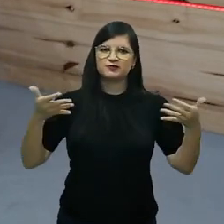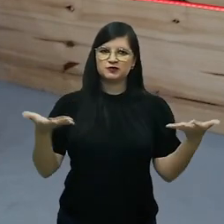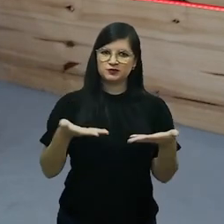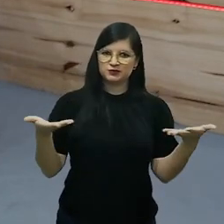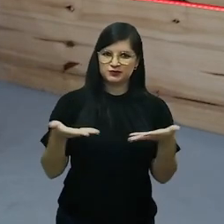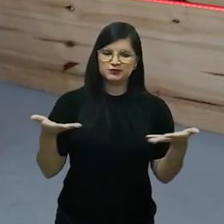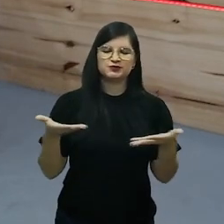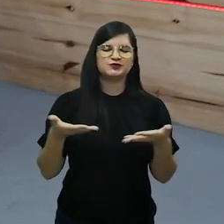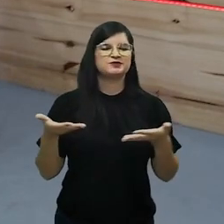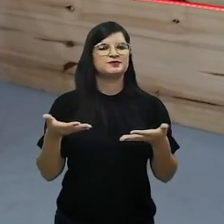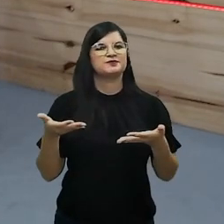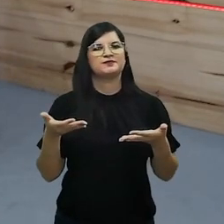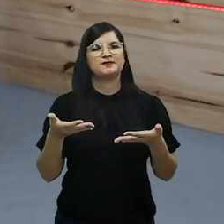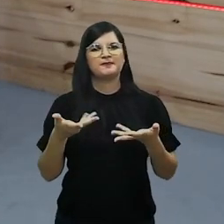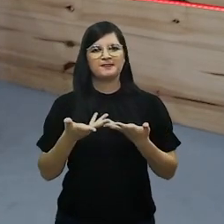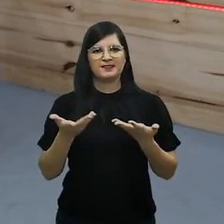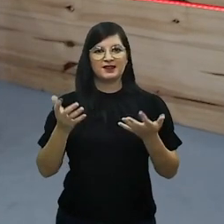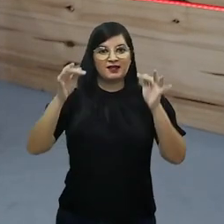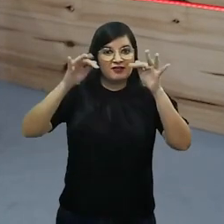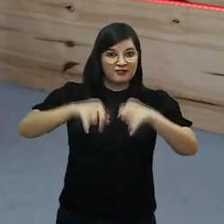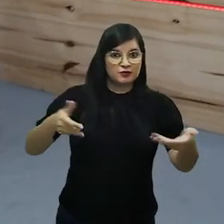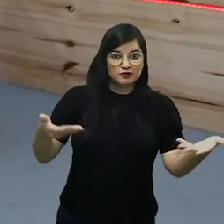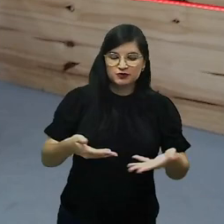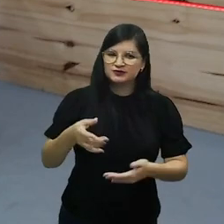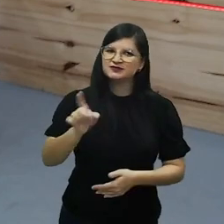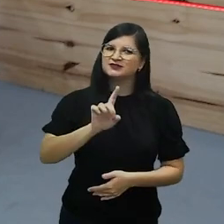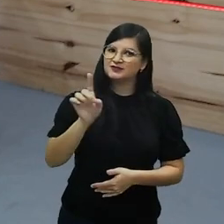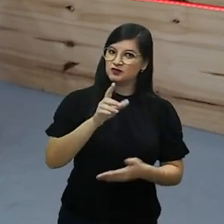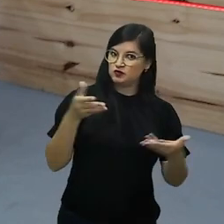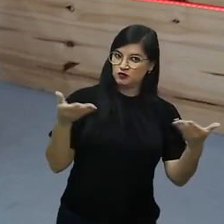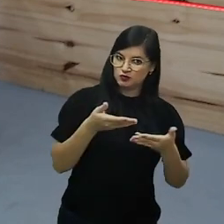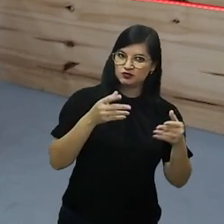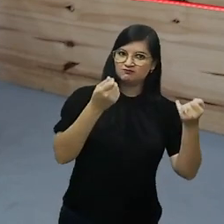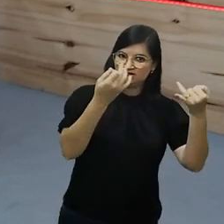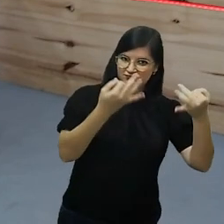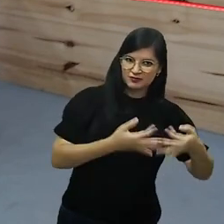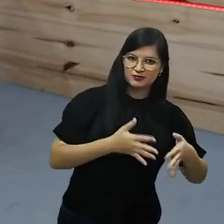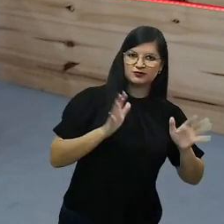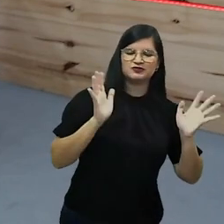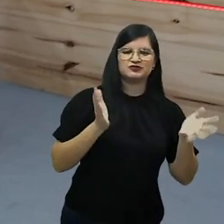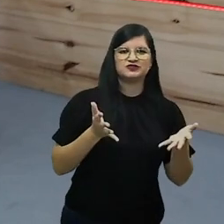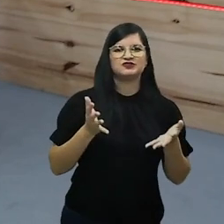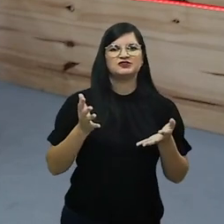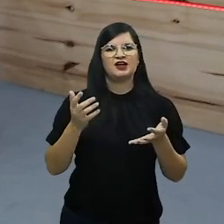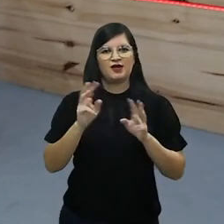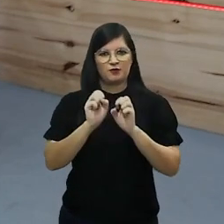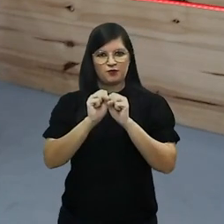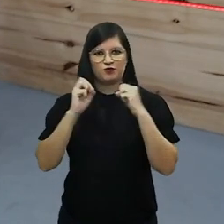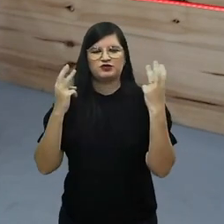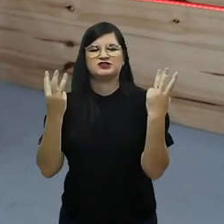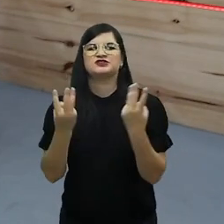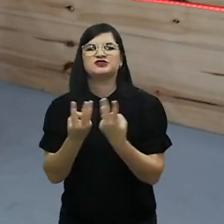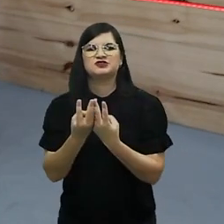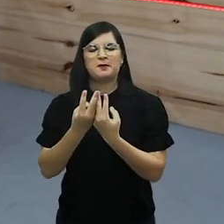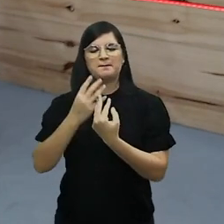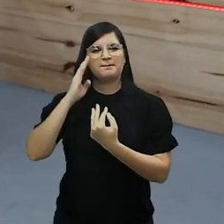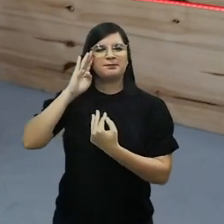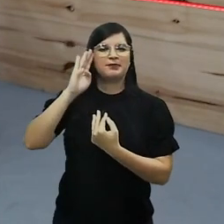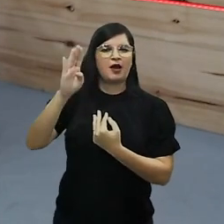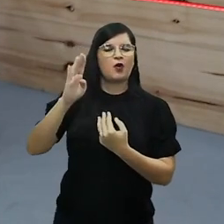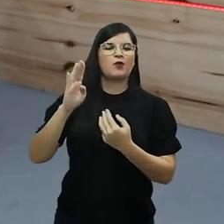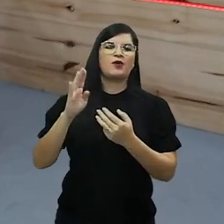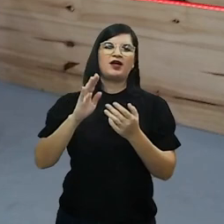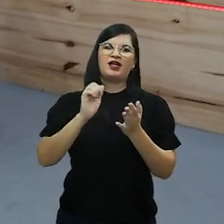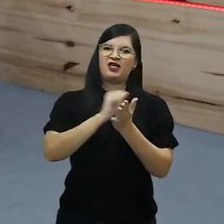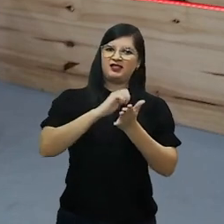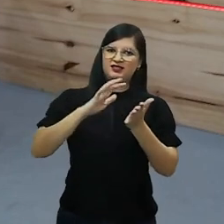aqui. E assim, não acaba por aqui não, viu, gente? Ele terminou aqui os conteúdos, a gente está fazendo um workshop e a principal